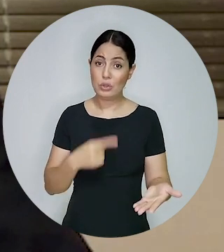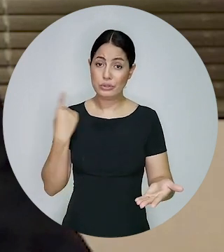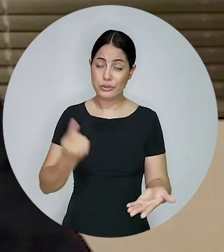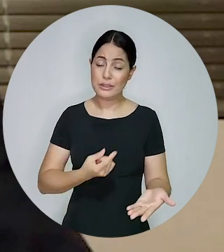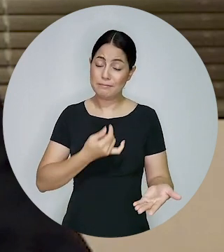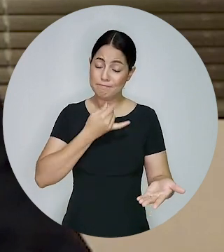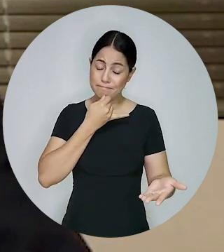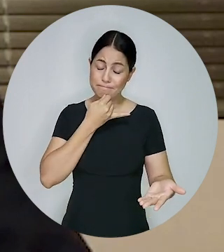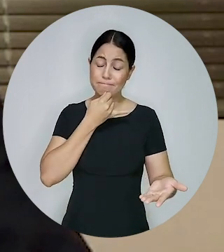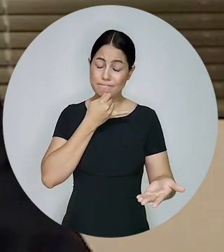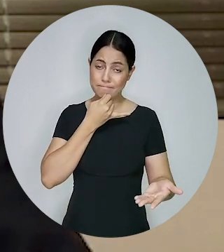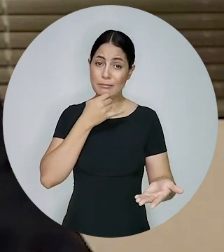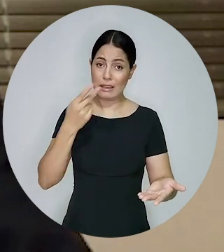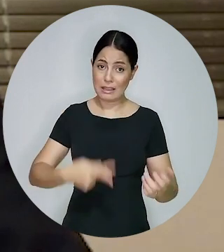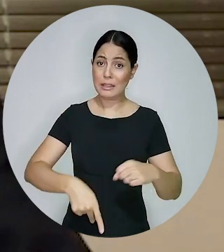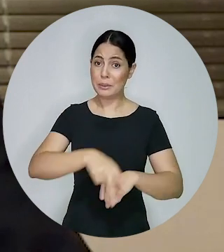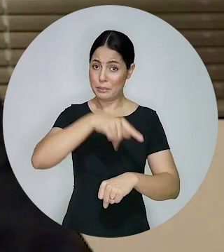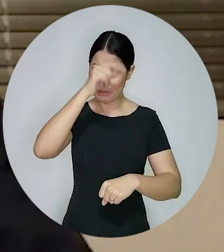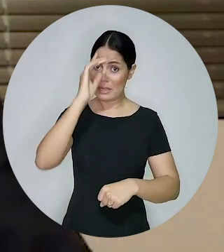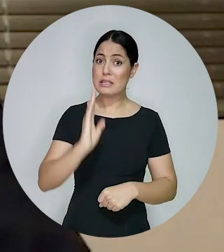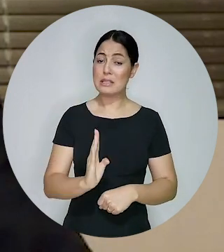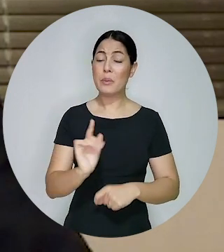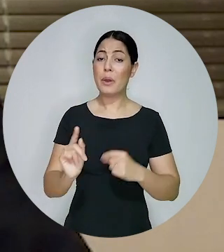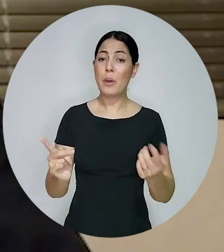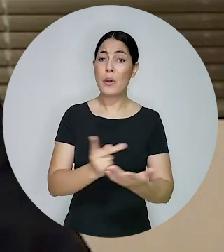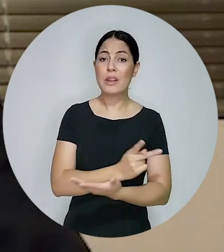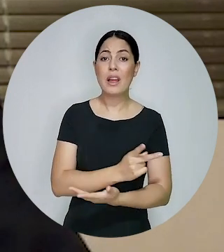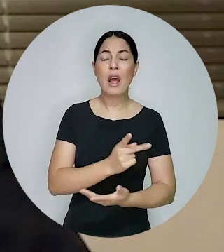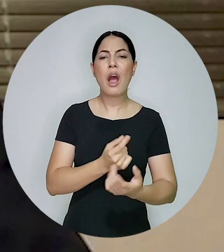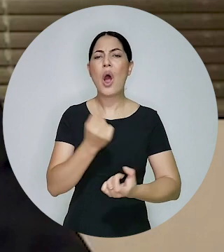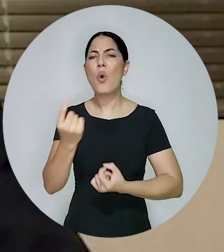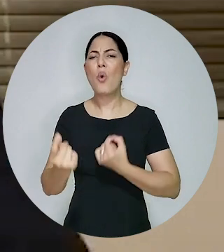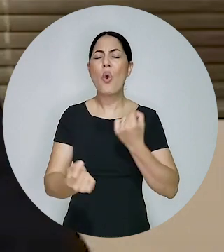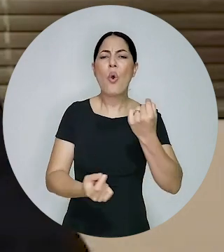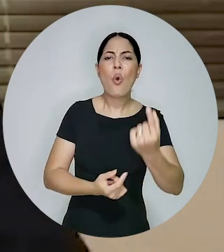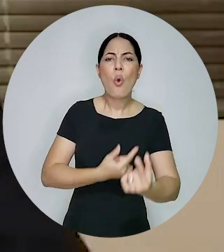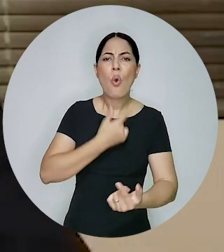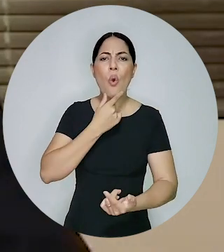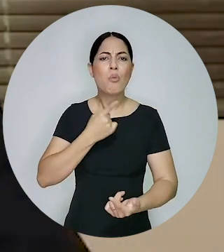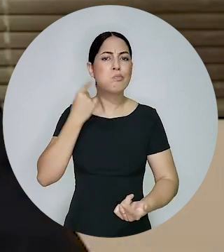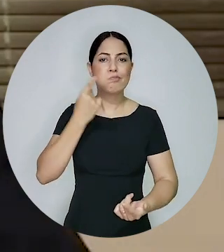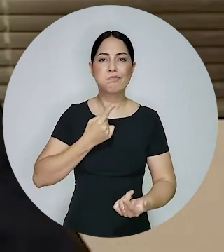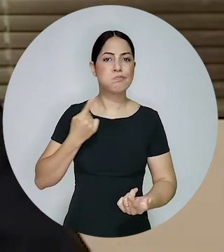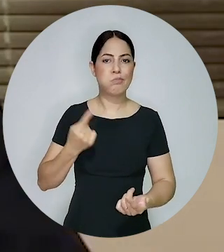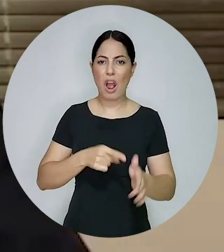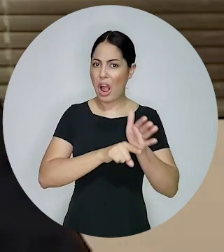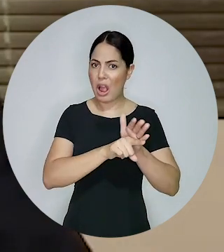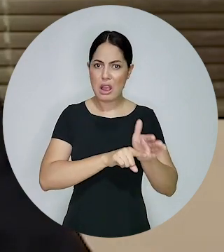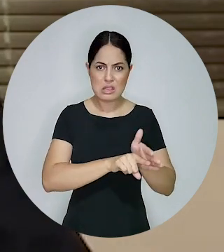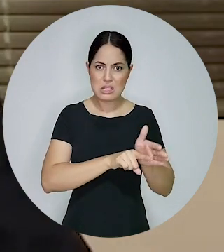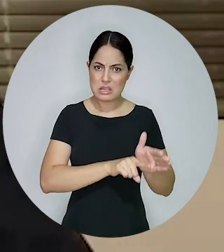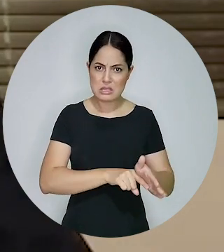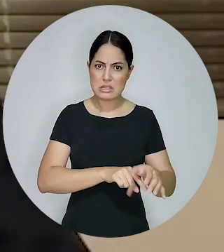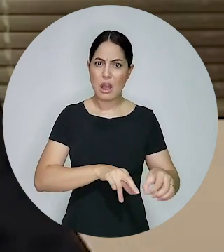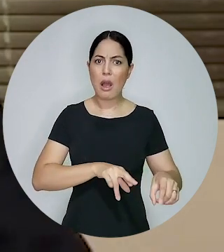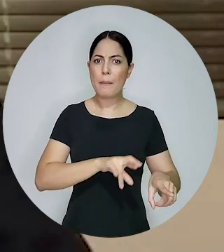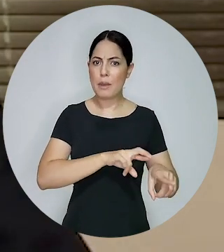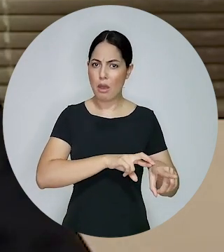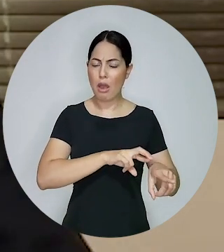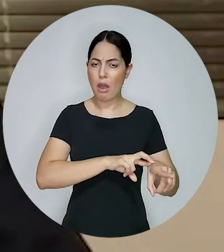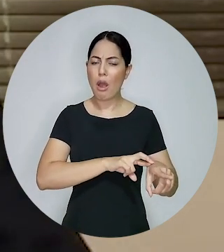E, infelizmente, a gente ainda tem, nós ainda temos casos no Brasil, até entre colegas advogados, que eles se